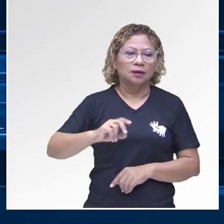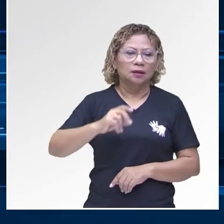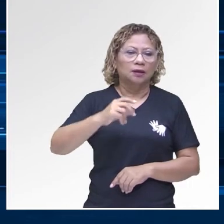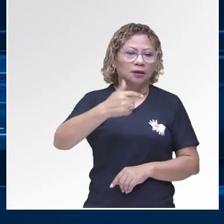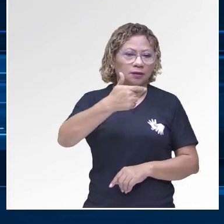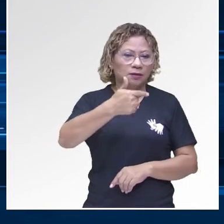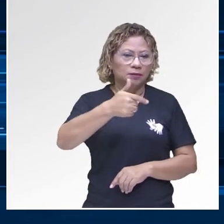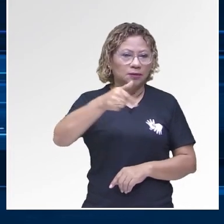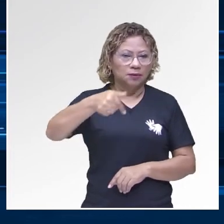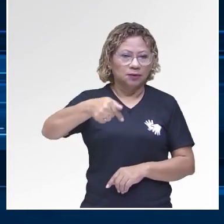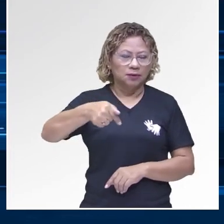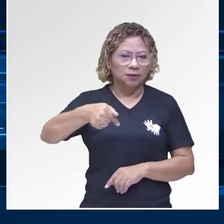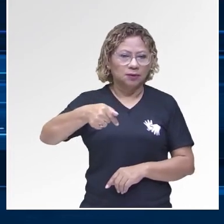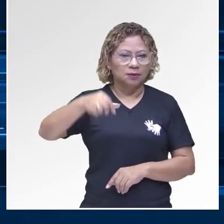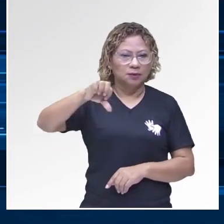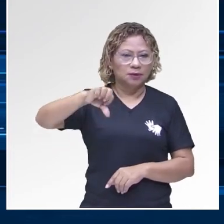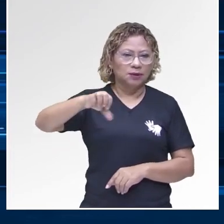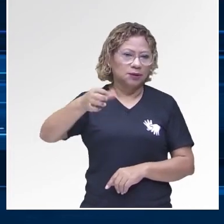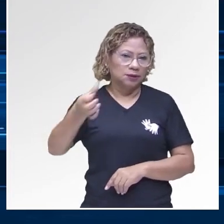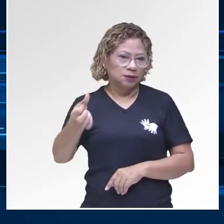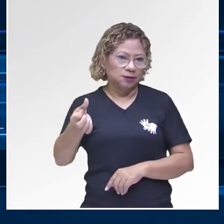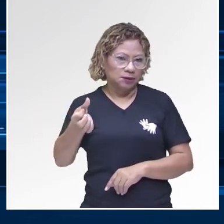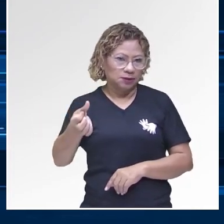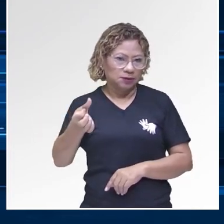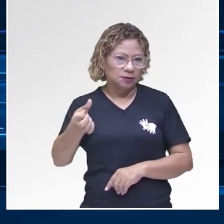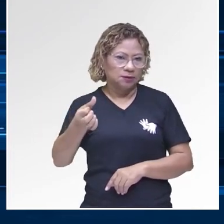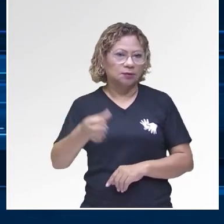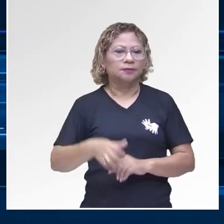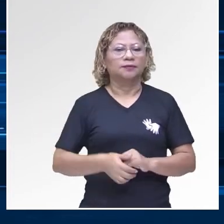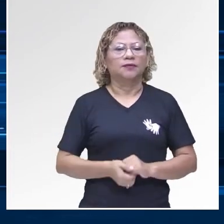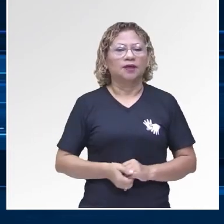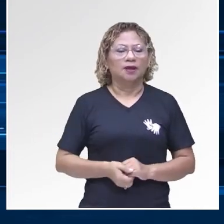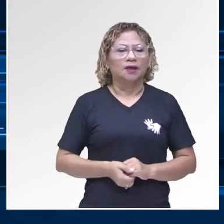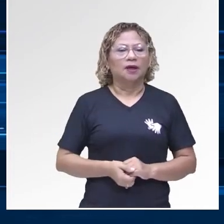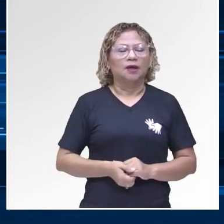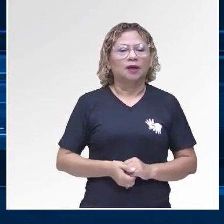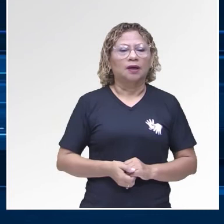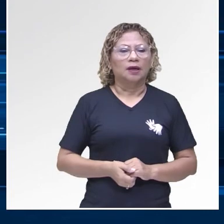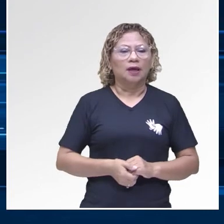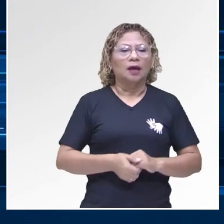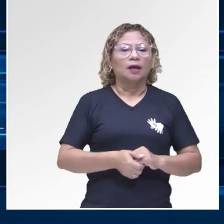2.799, né? Que eu estou somando 3 com 2.796. Então, quem é